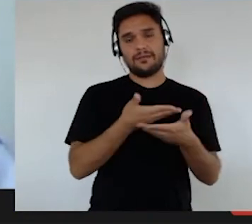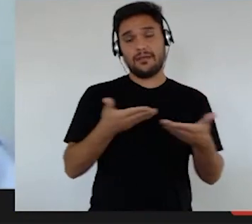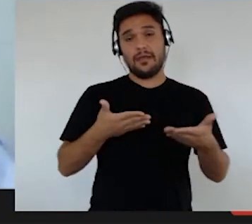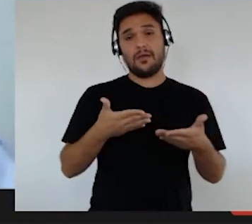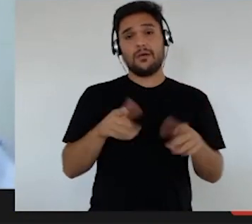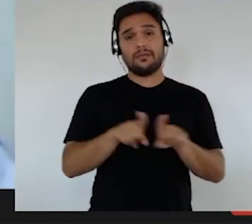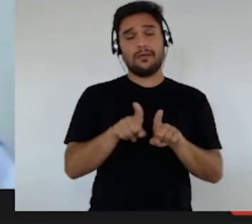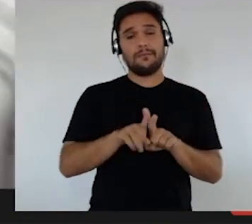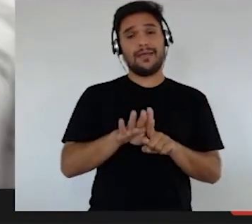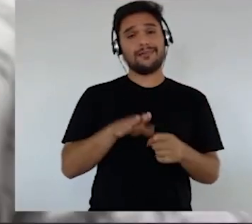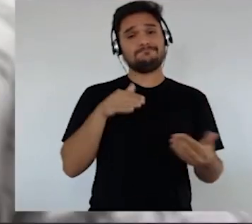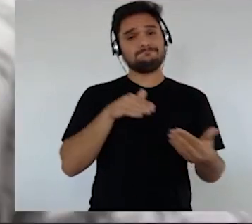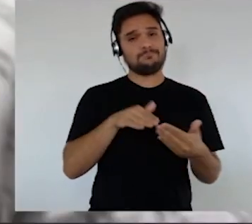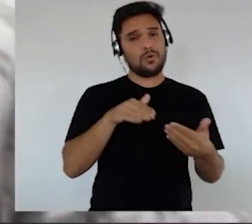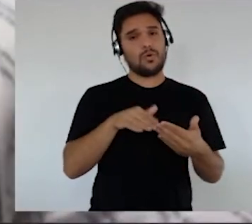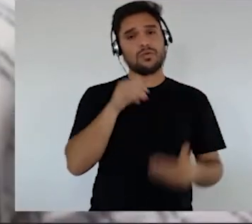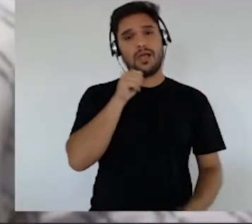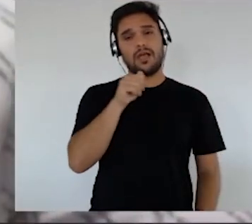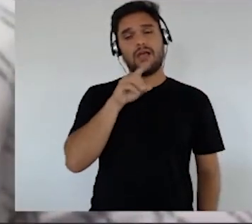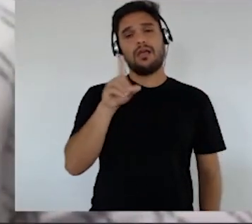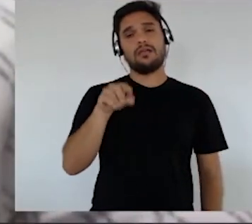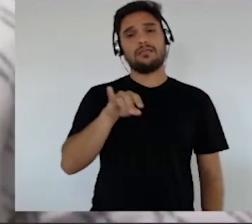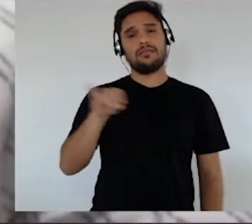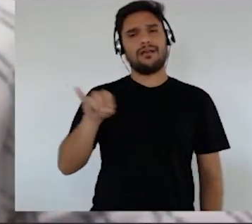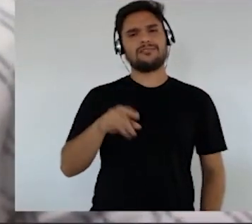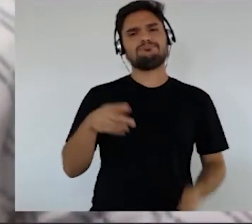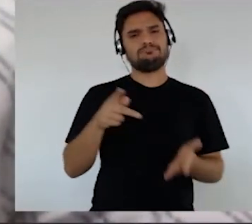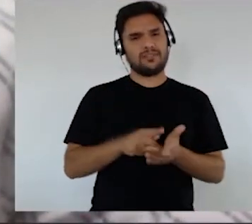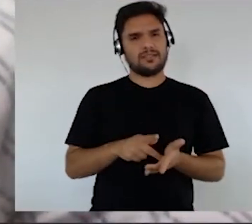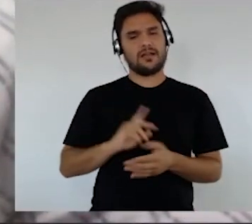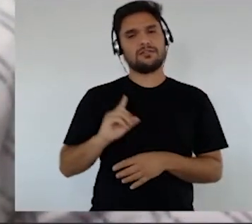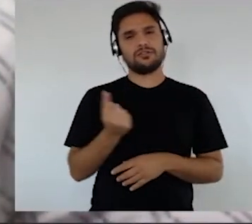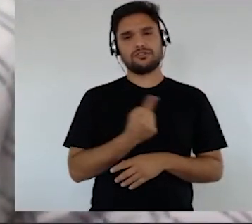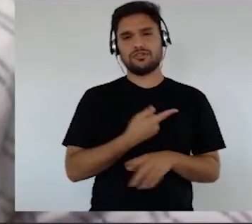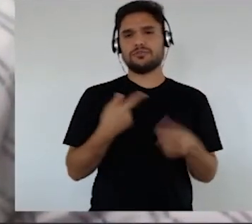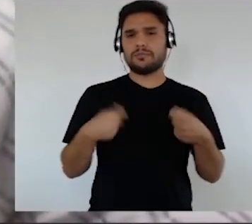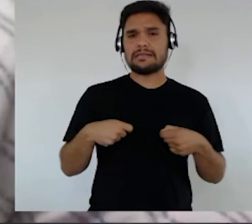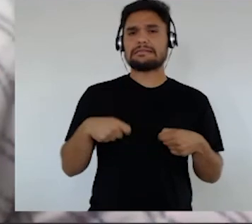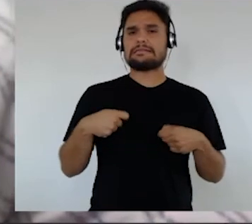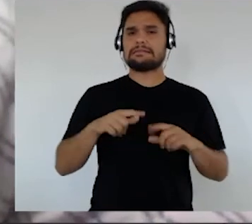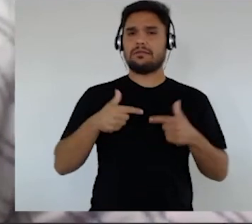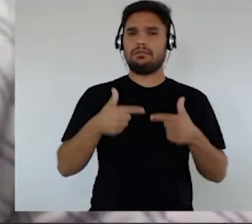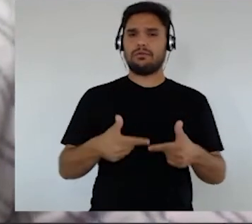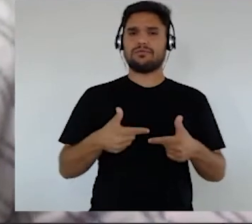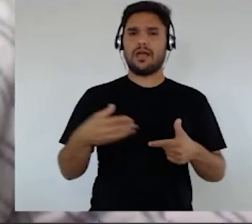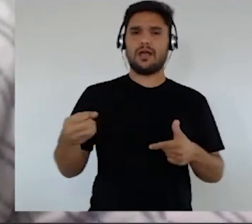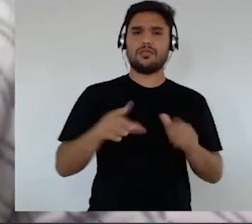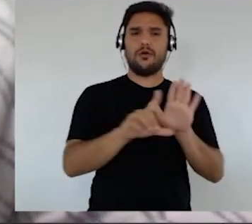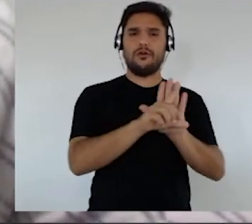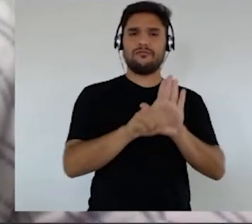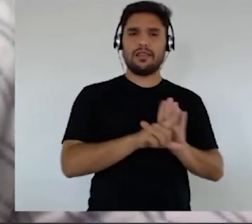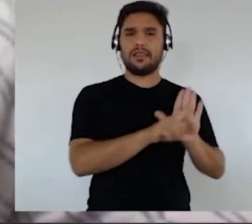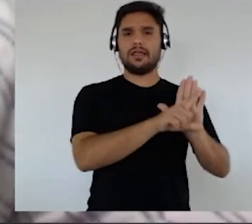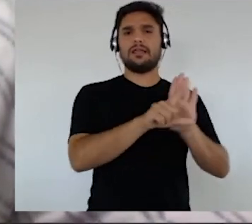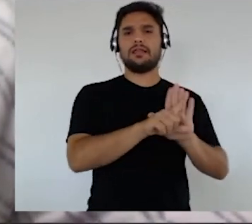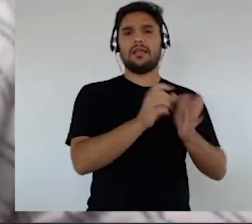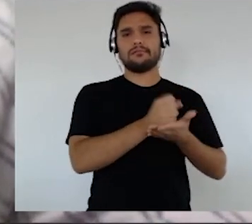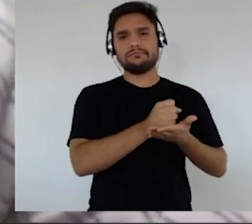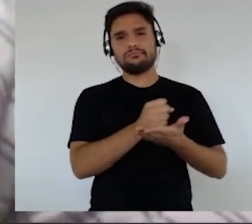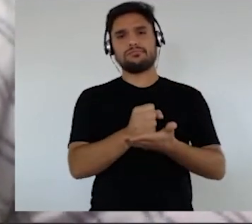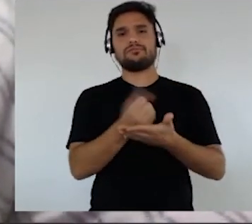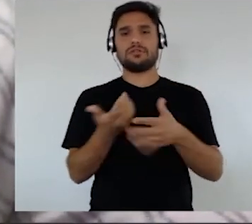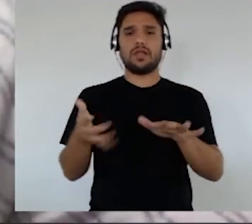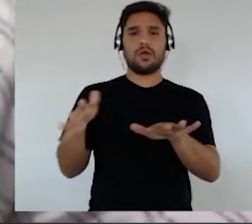e ratificar a fala da Dani, no sentido que realmente a gente precisa e deve lutar por legislação e políticas afirmativas mais